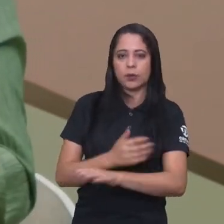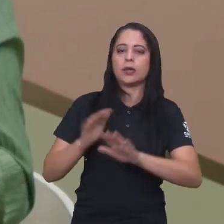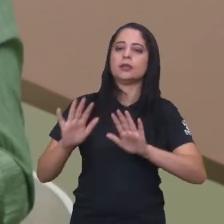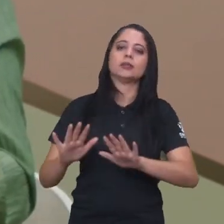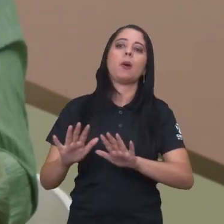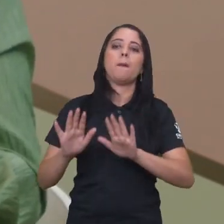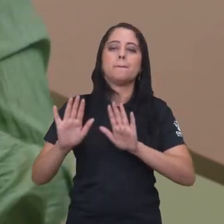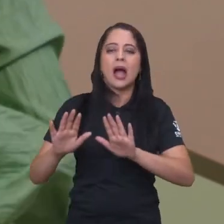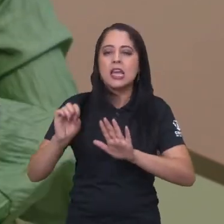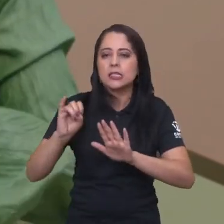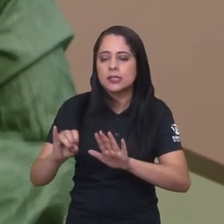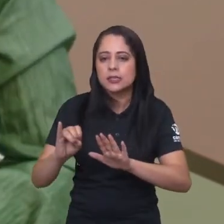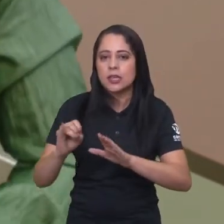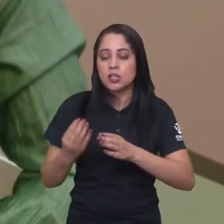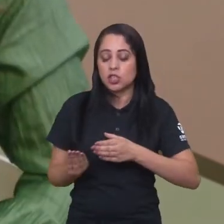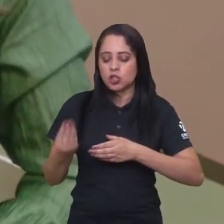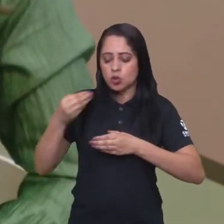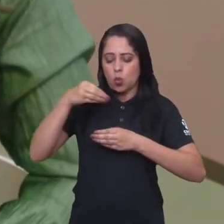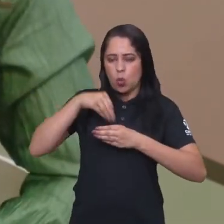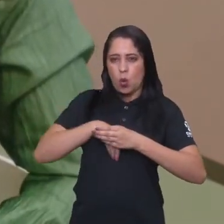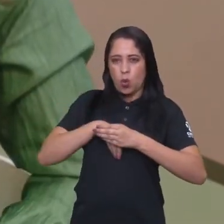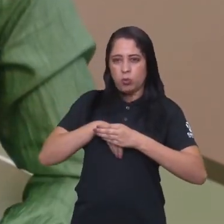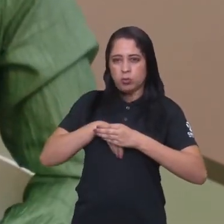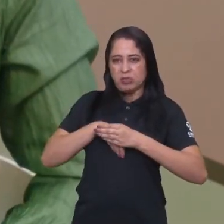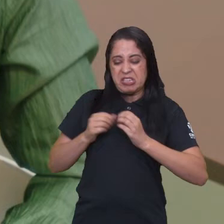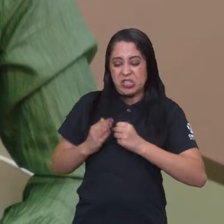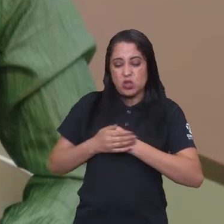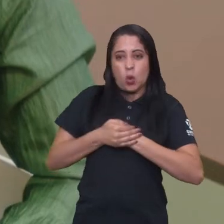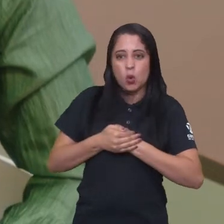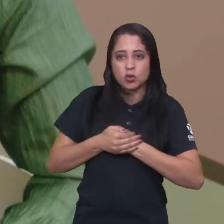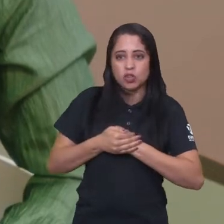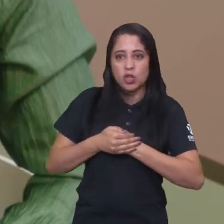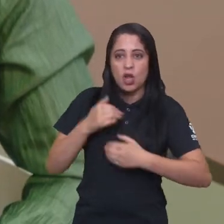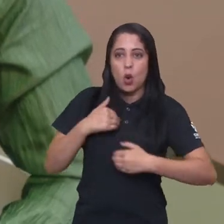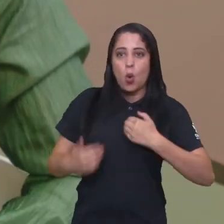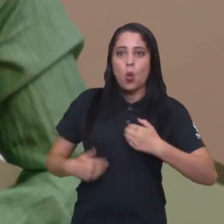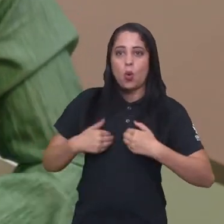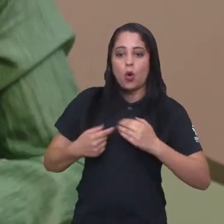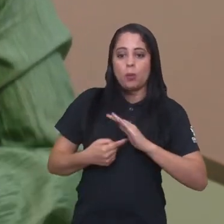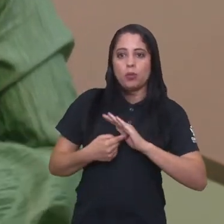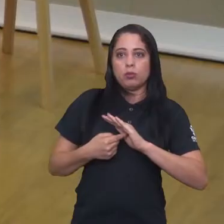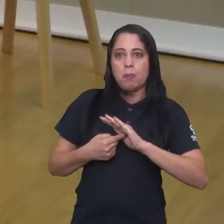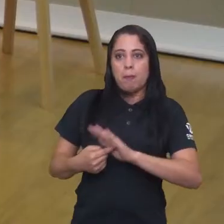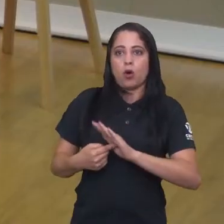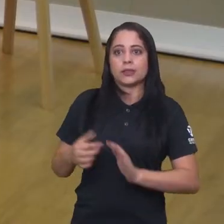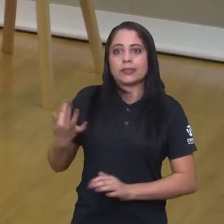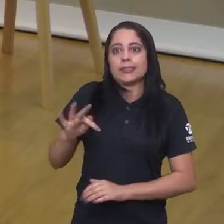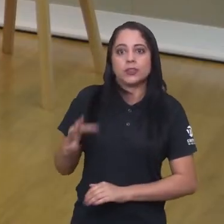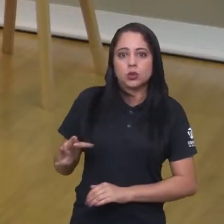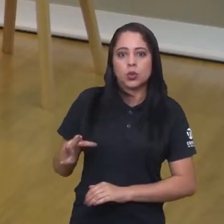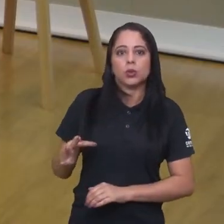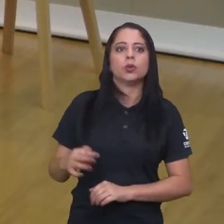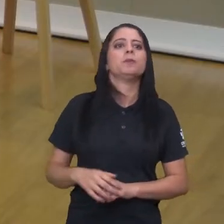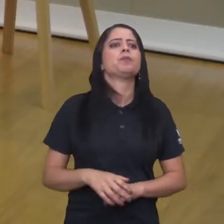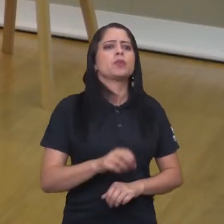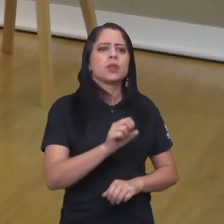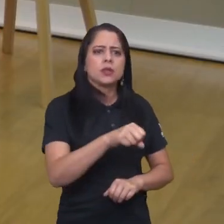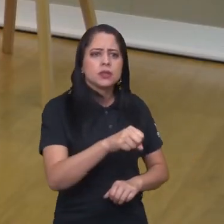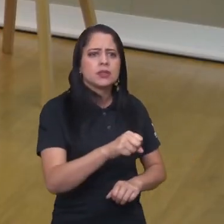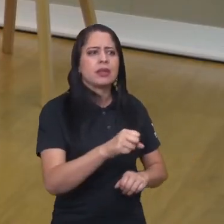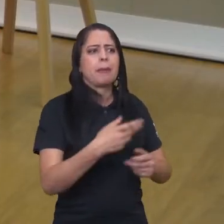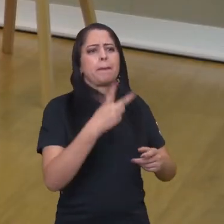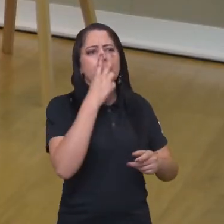lidar melhor com elas. Quando a gente não tem isso, o corpo manifesta em forma de dor. Então, o que somatiza, acontece? né? A tal da frase de ficar